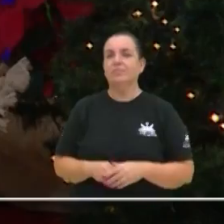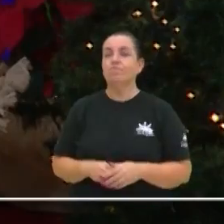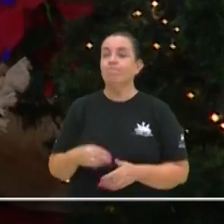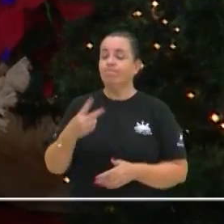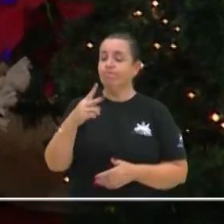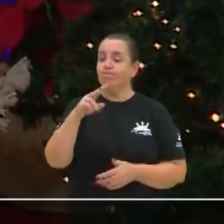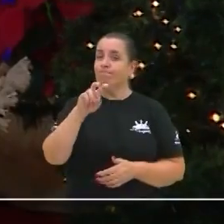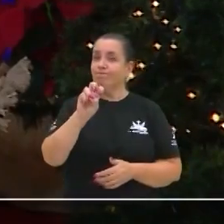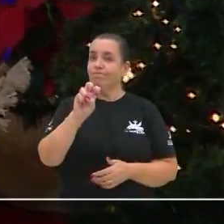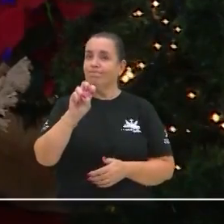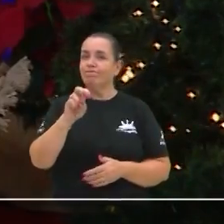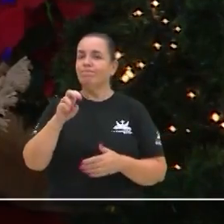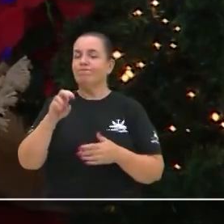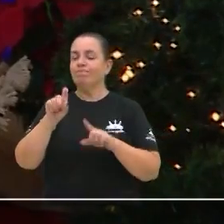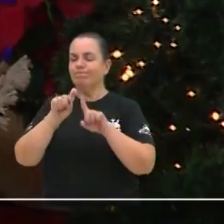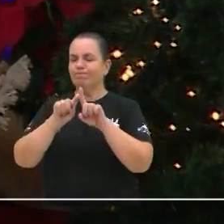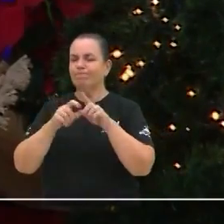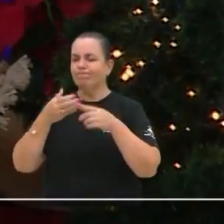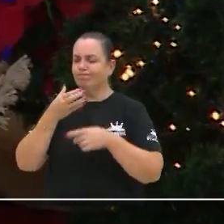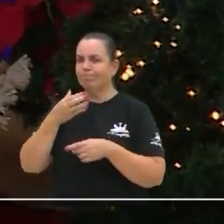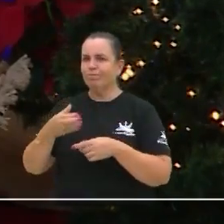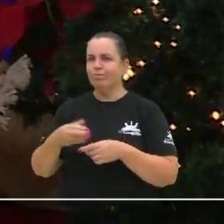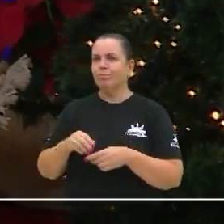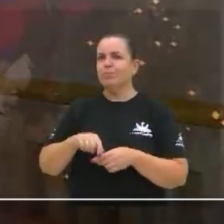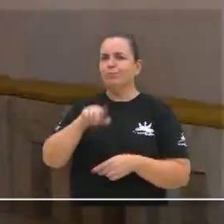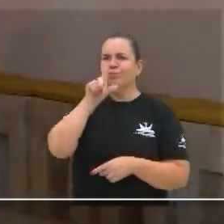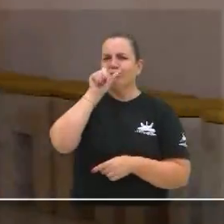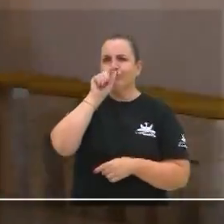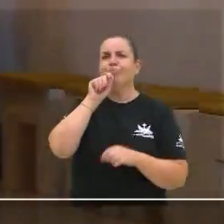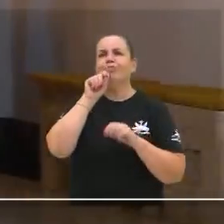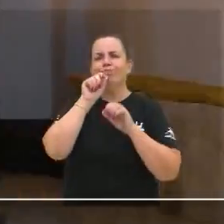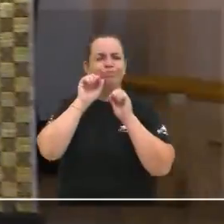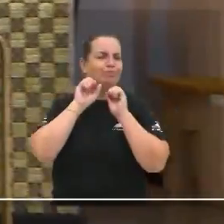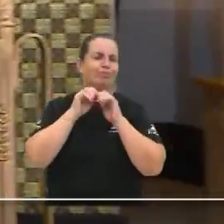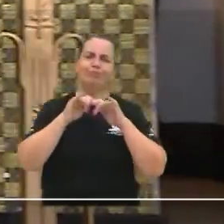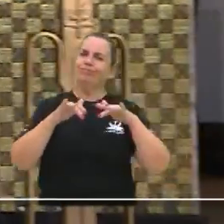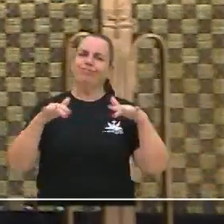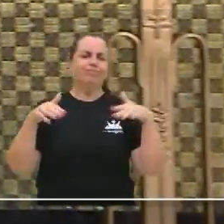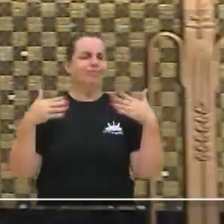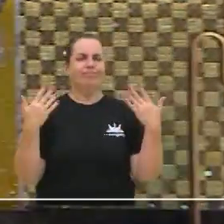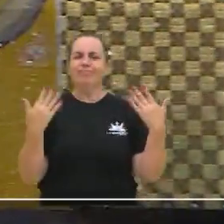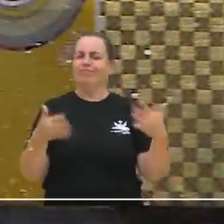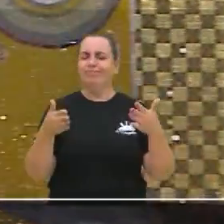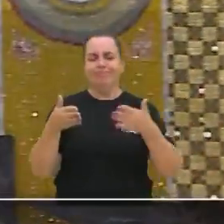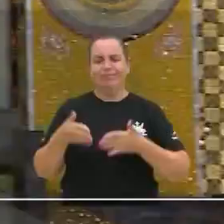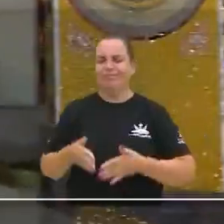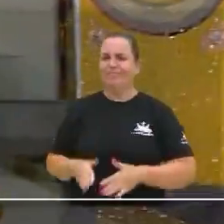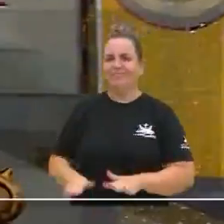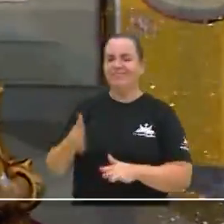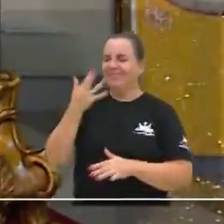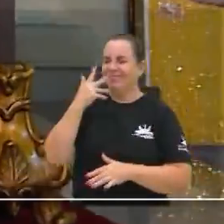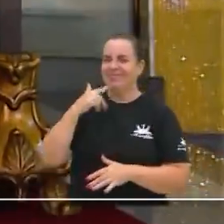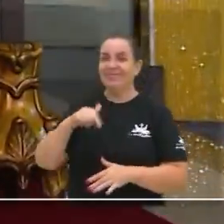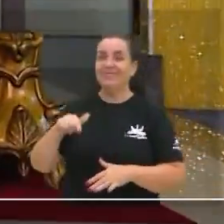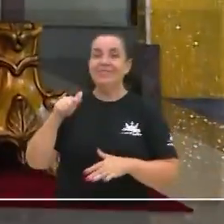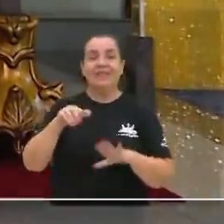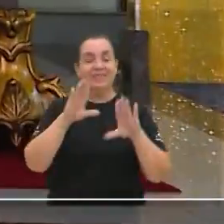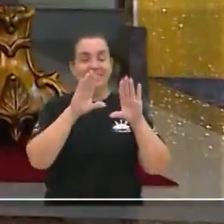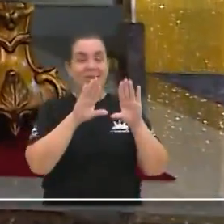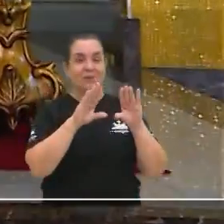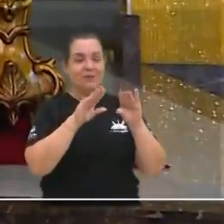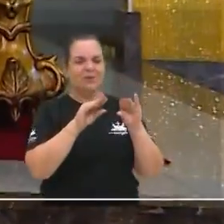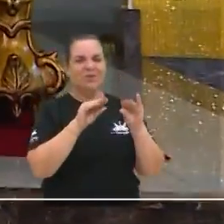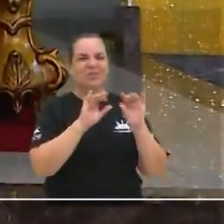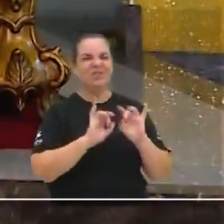De dezembro, quando o galo deu sinal, aí que nasceu o menino Deus,